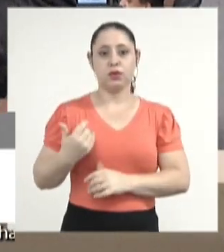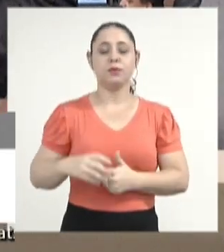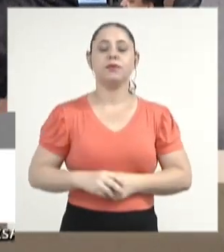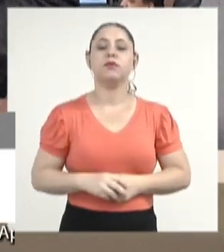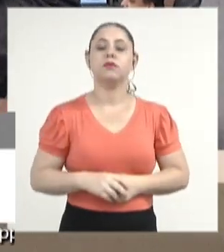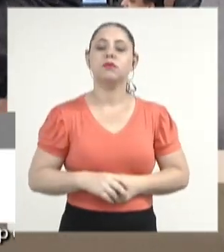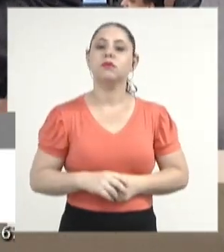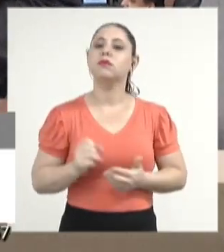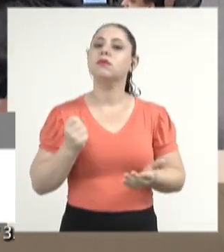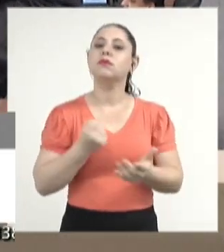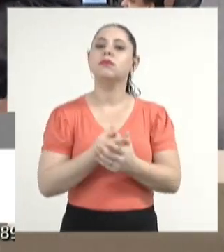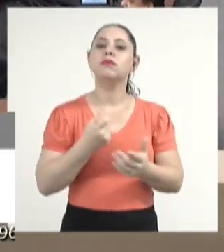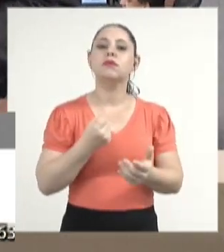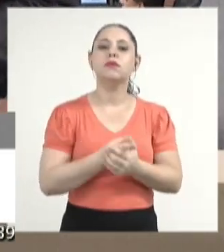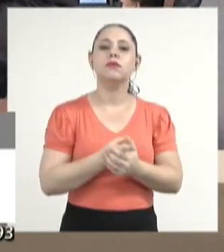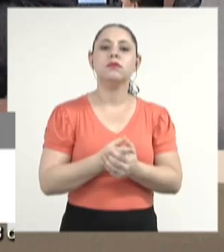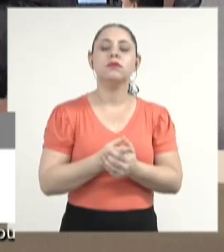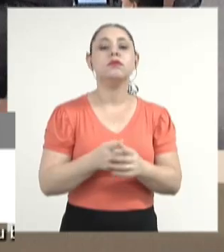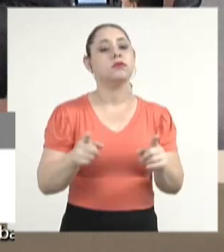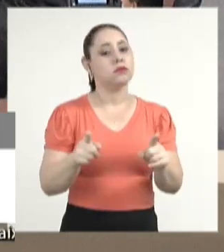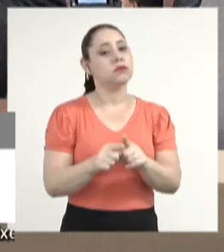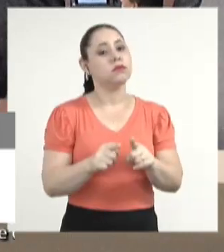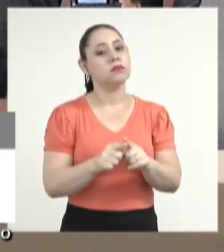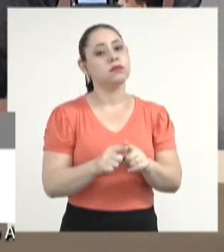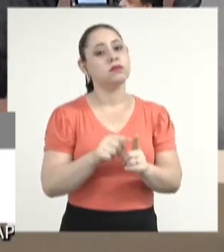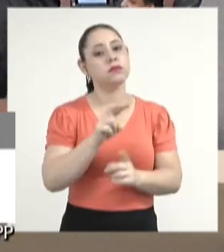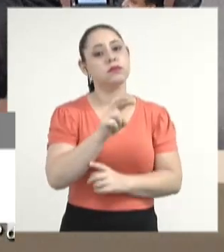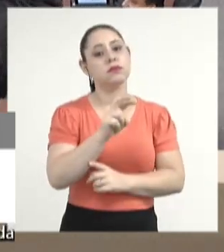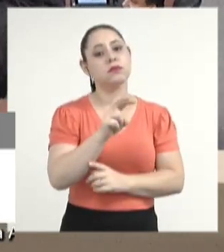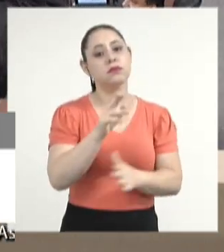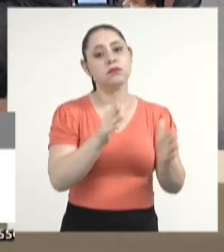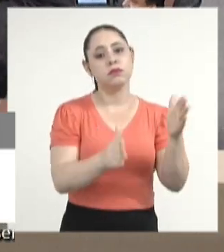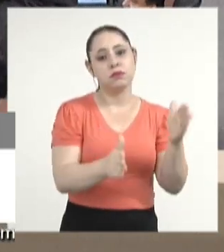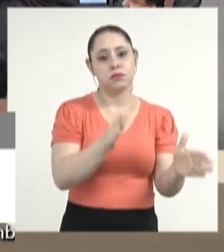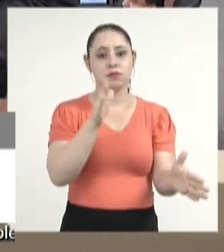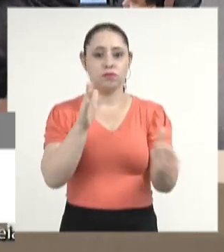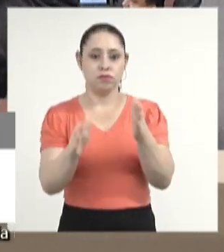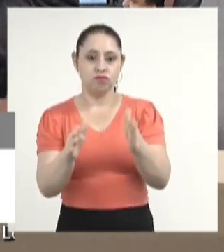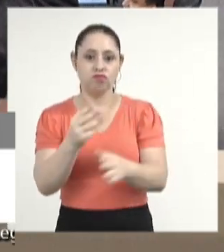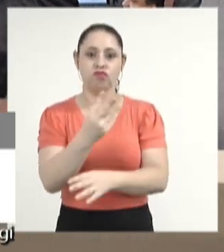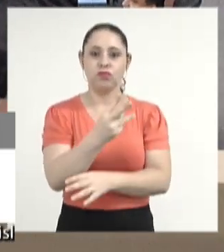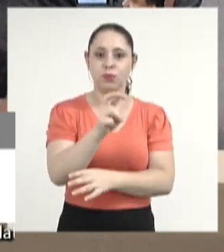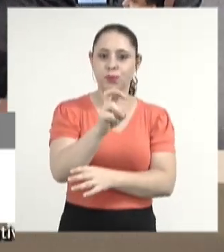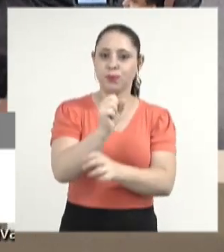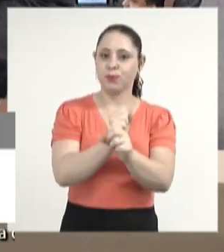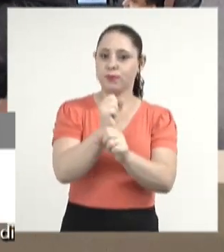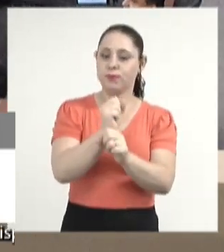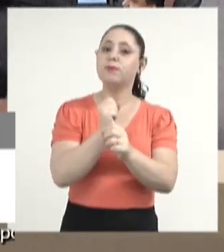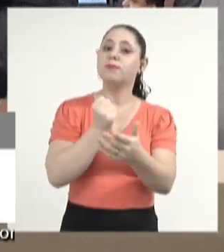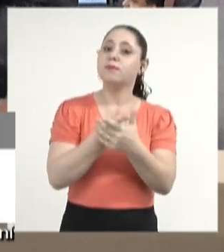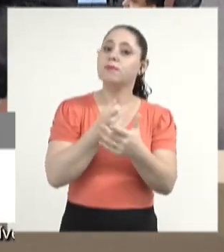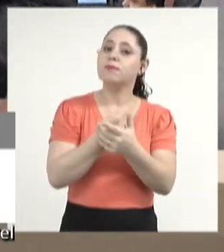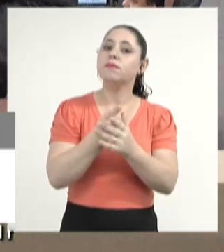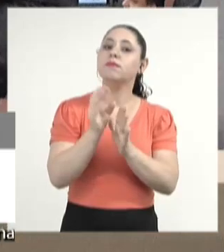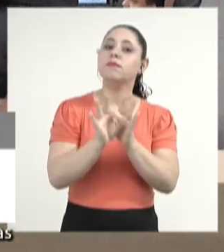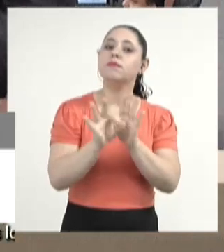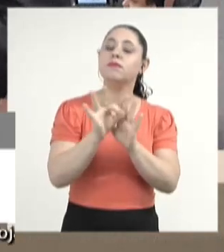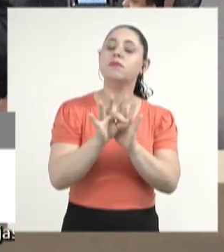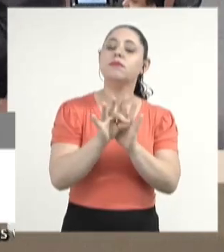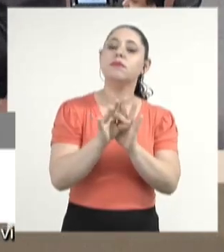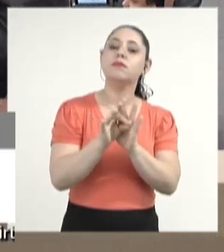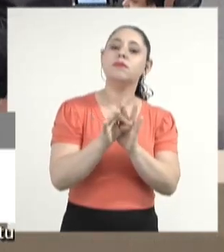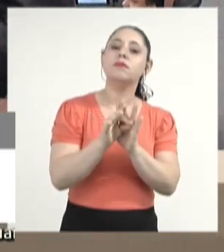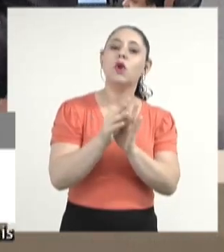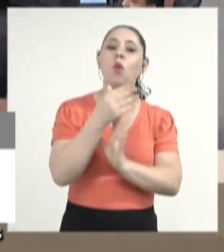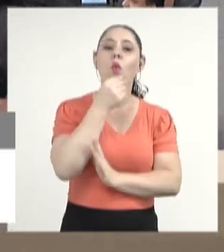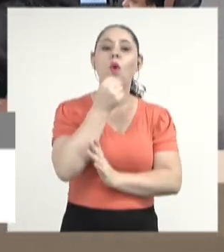e a contribuição, São 5 legislaturas e 35 anos de contribuição. Homem e